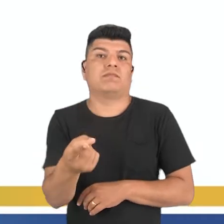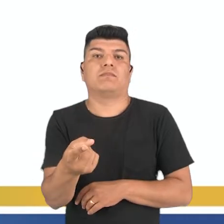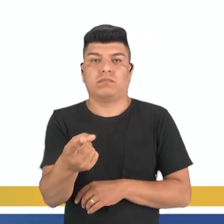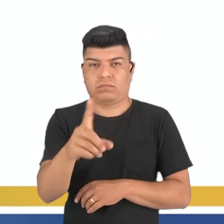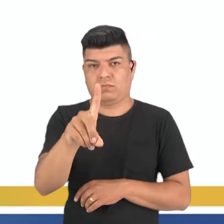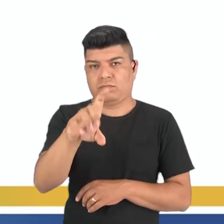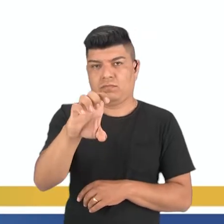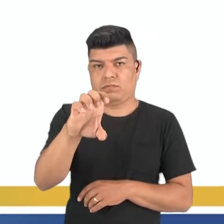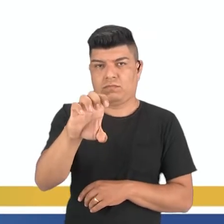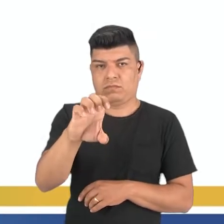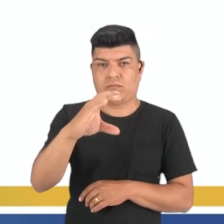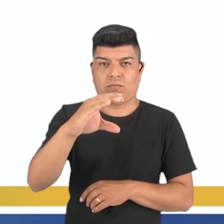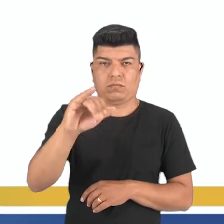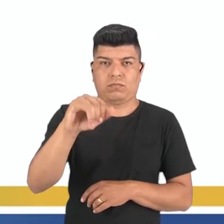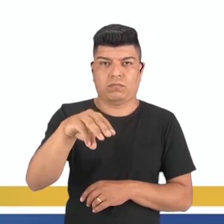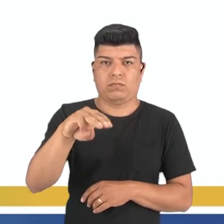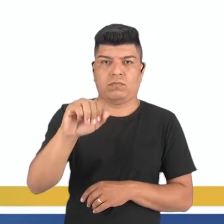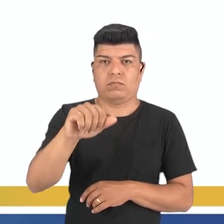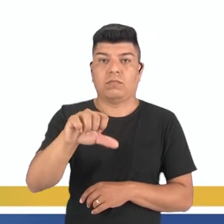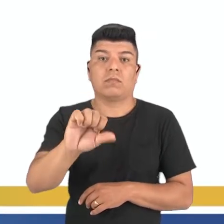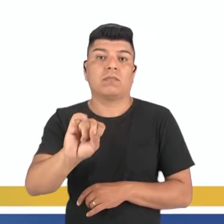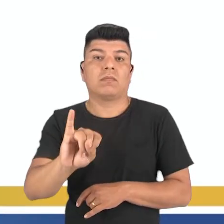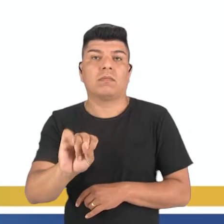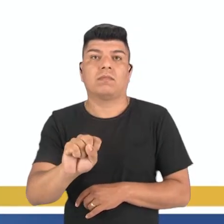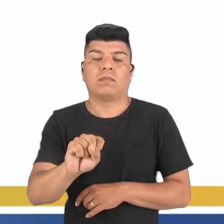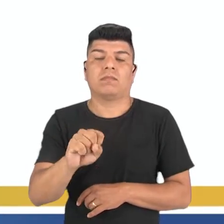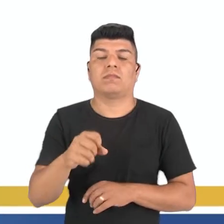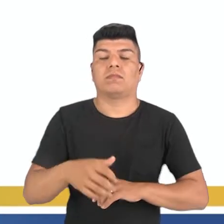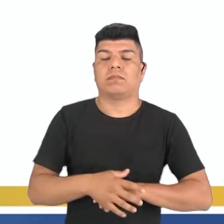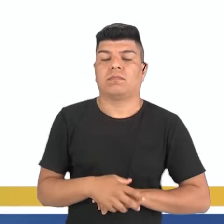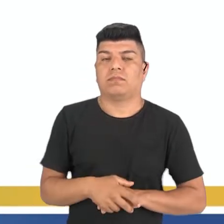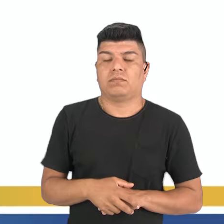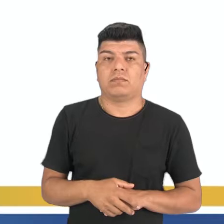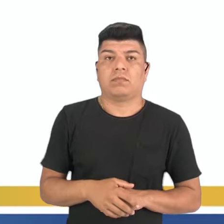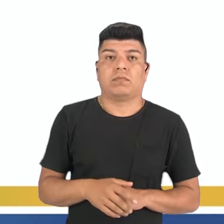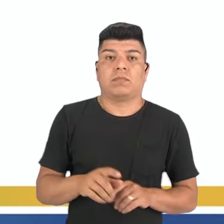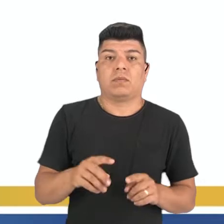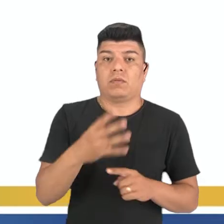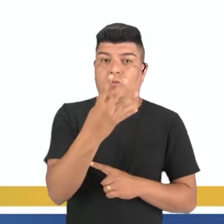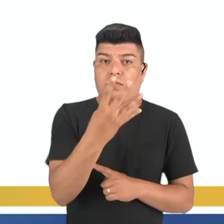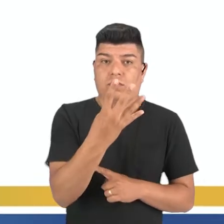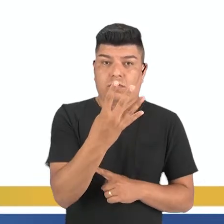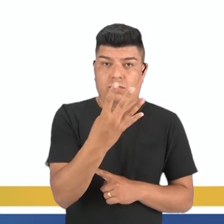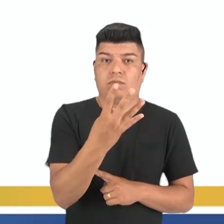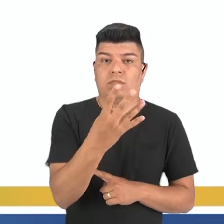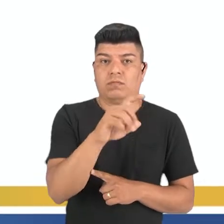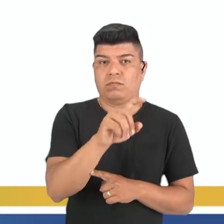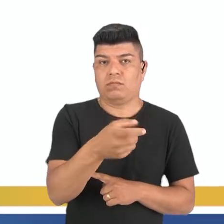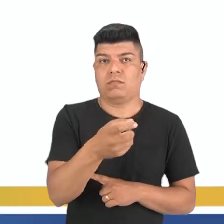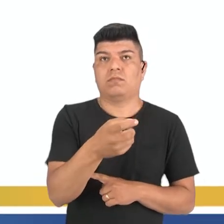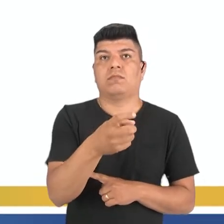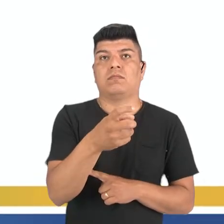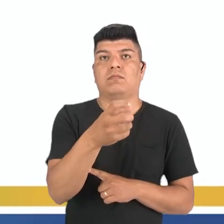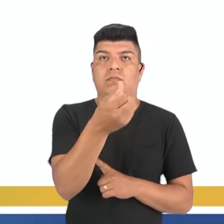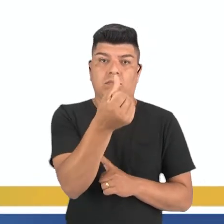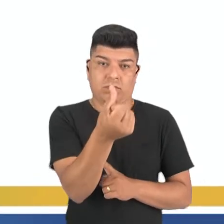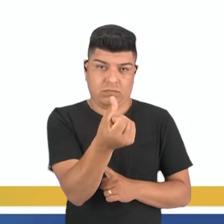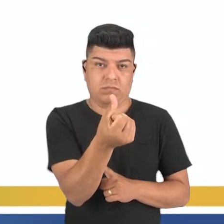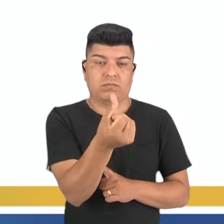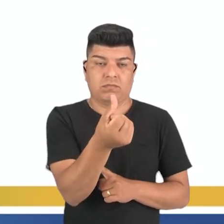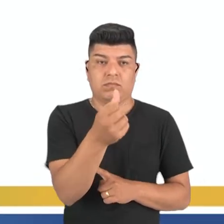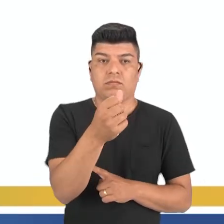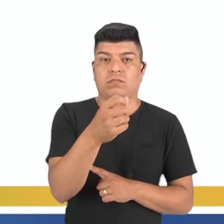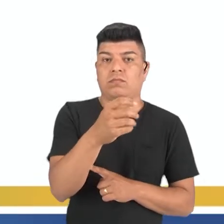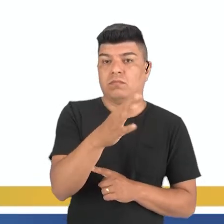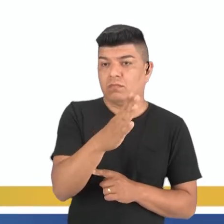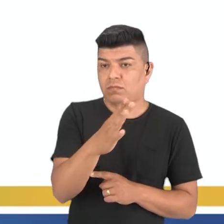decimais, ok? São os décimos e o centésimo. Já o 4 inteiros e 6 décimos, a partir da